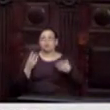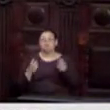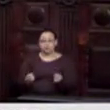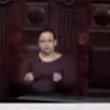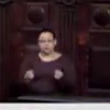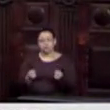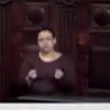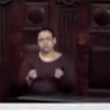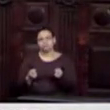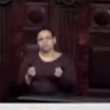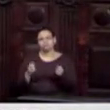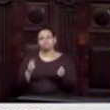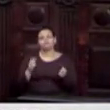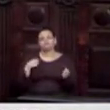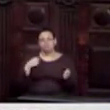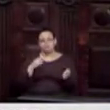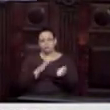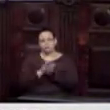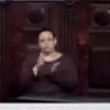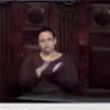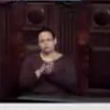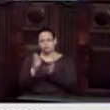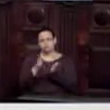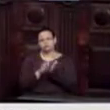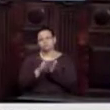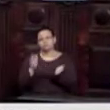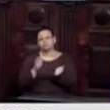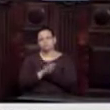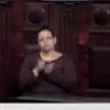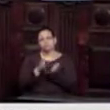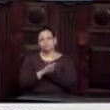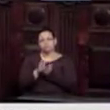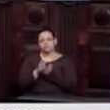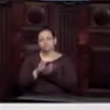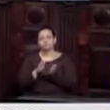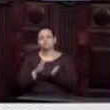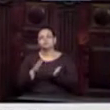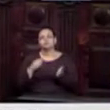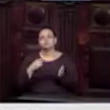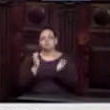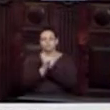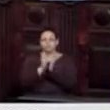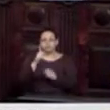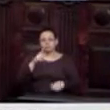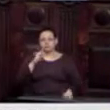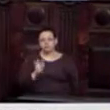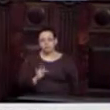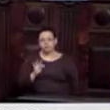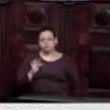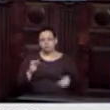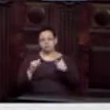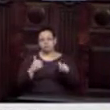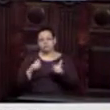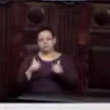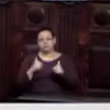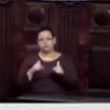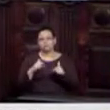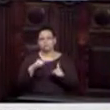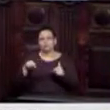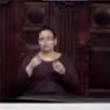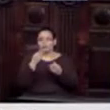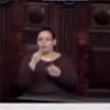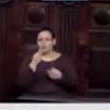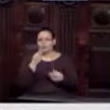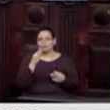aceite a publicação nos anais da casa, da nossa nota da bancada do Partido dos Trabalhadores, dizer, como aqui